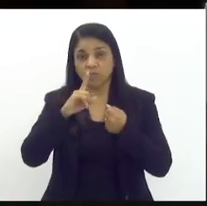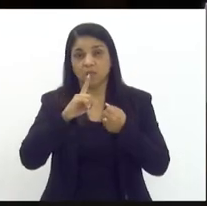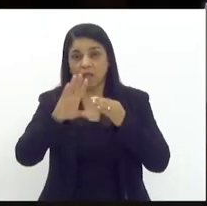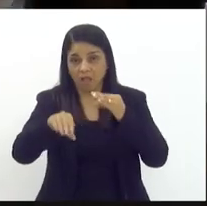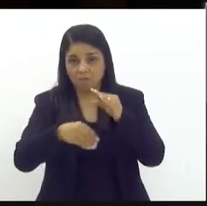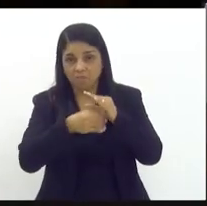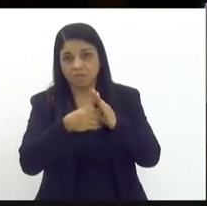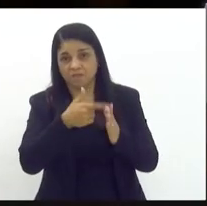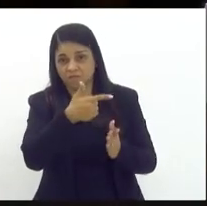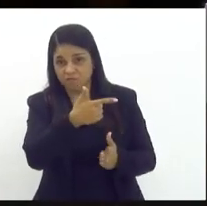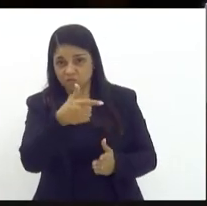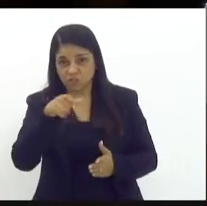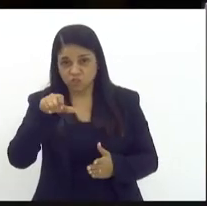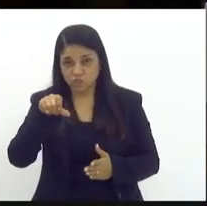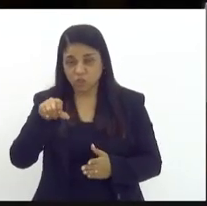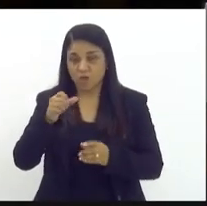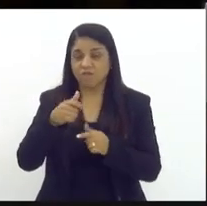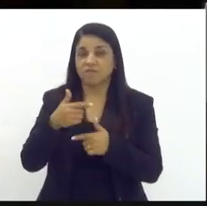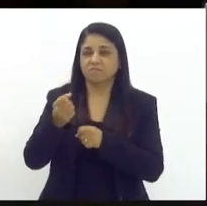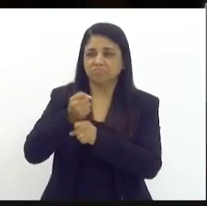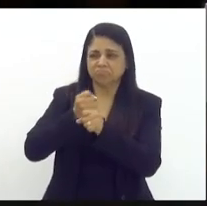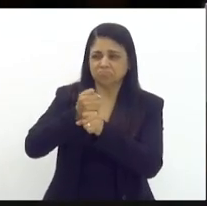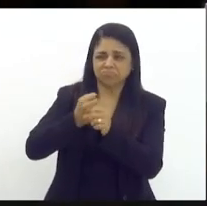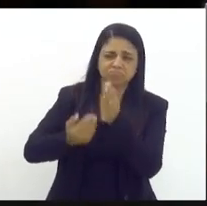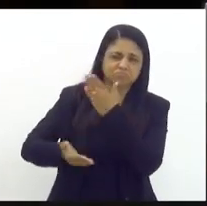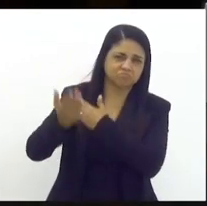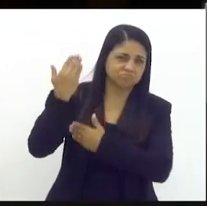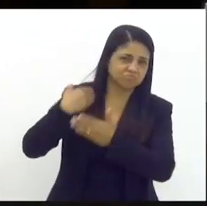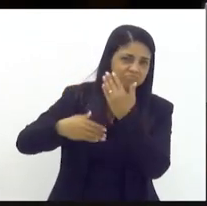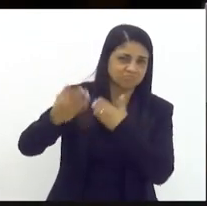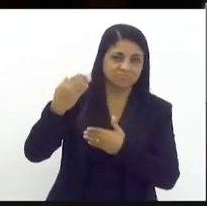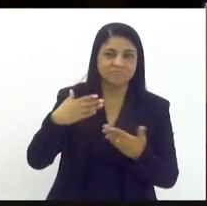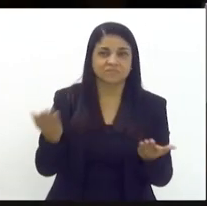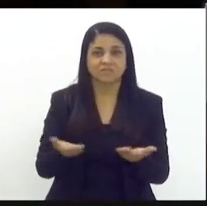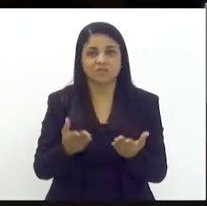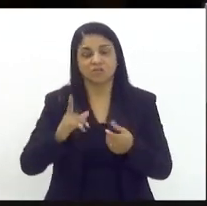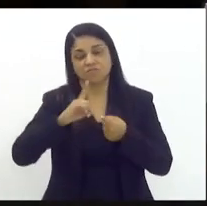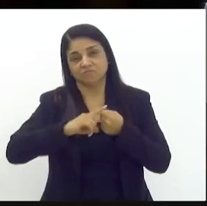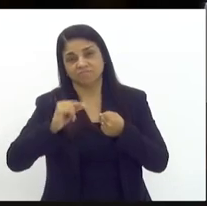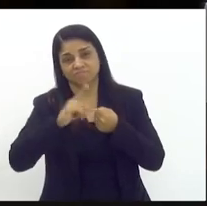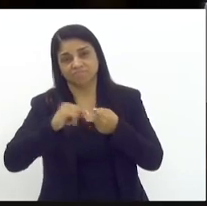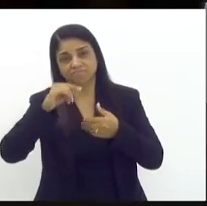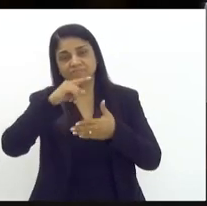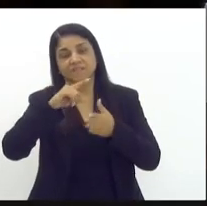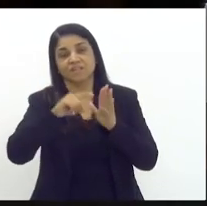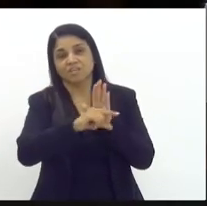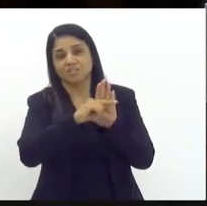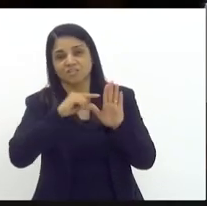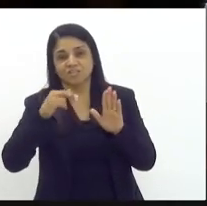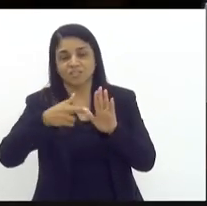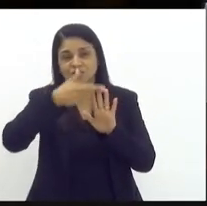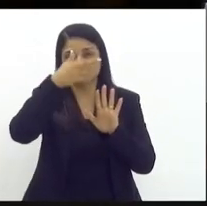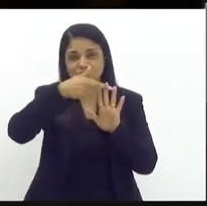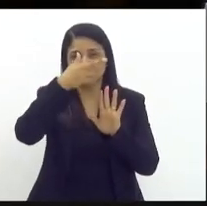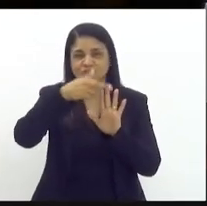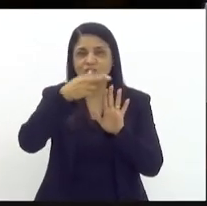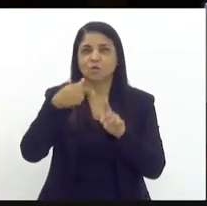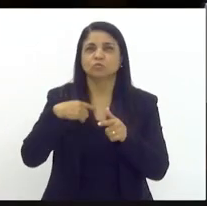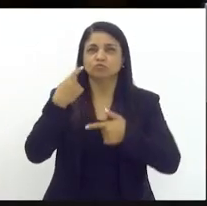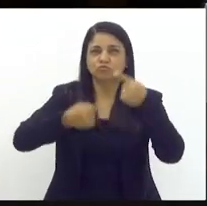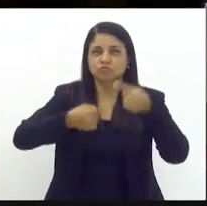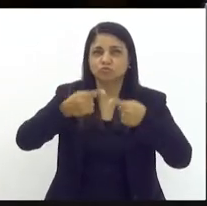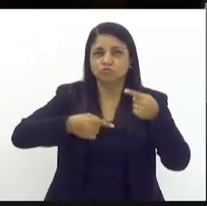2014 já pode ser progressivo pela resolução 56 que começou a se discutir em 94 no Rio Grande do Sul